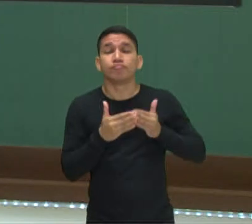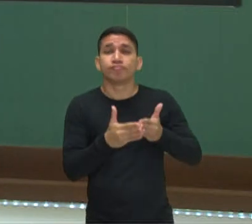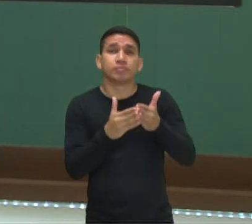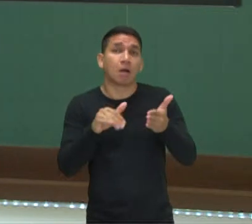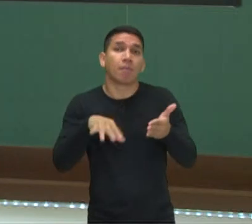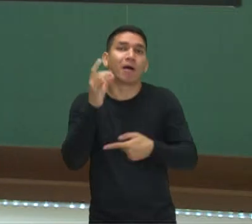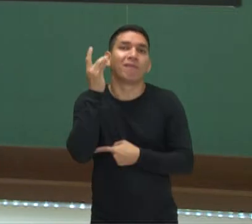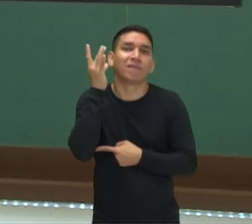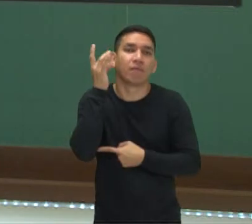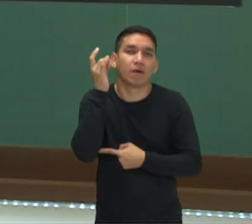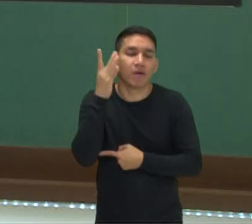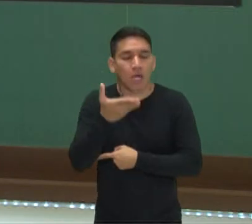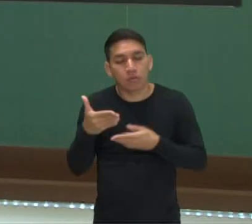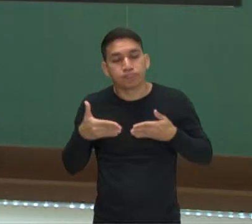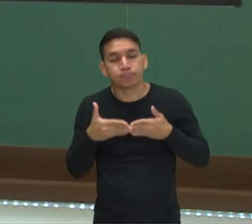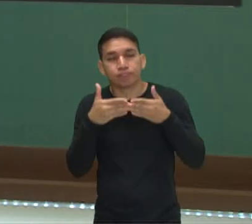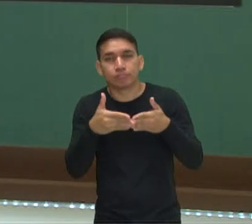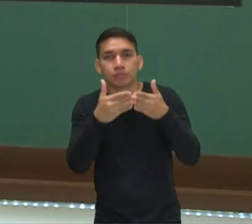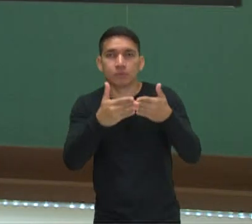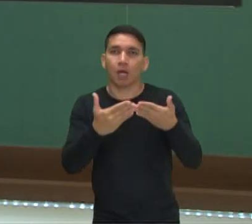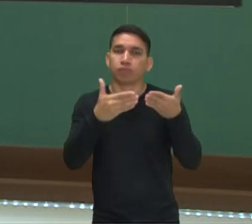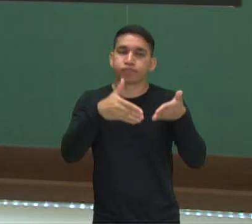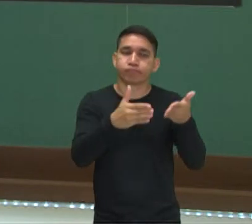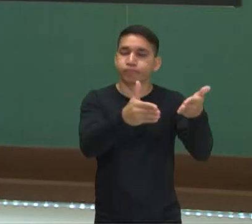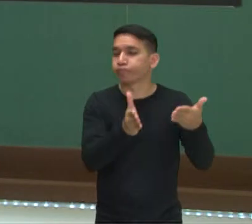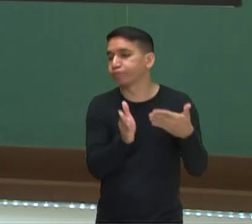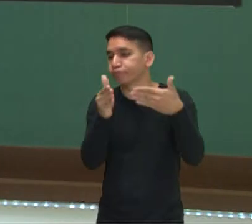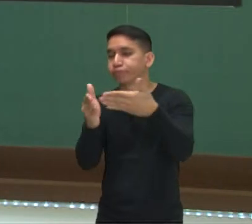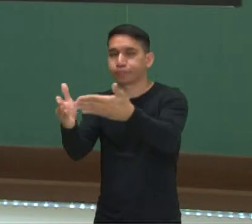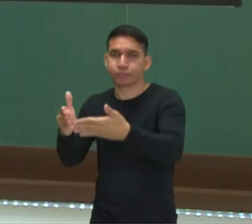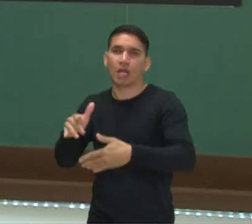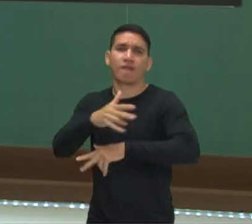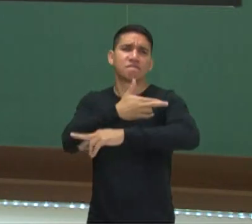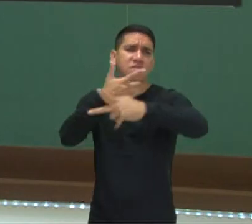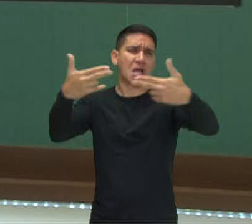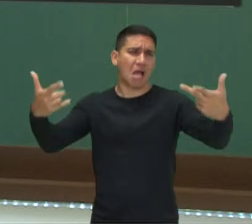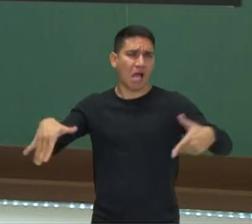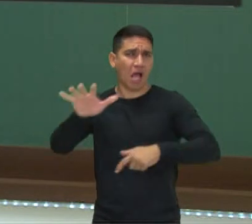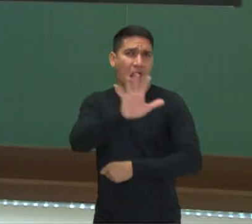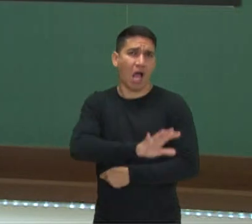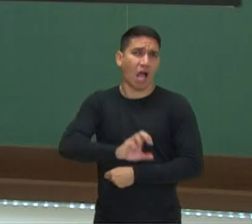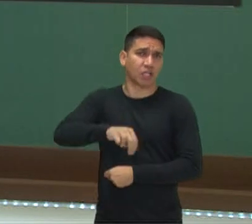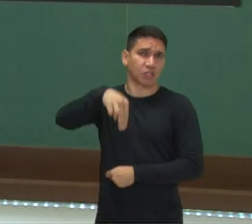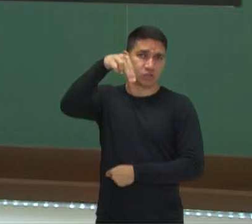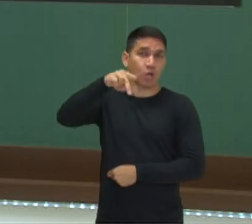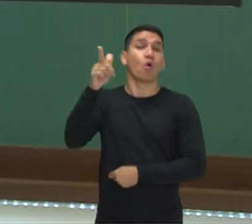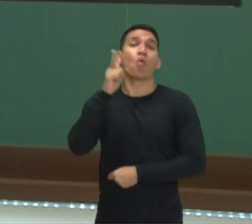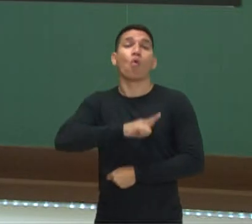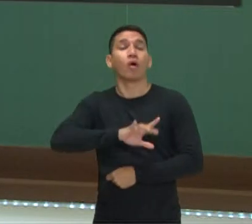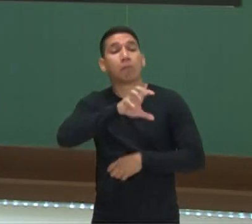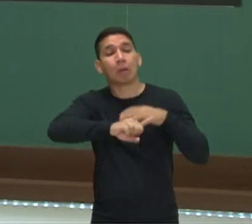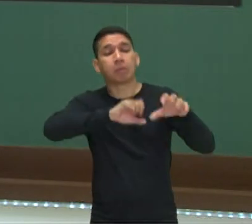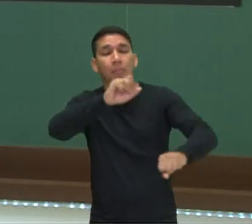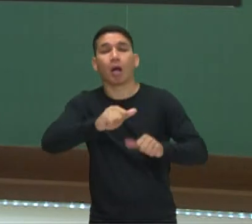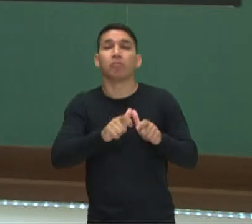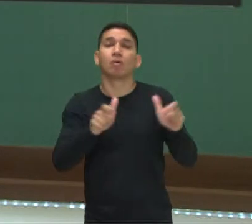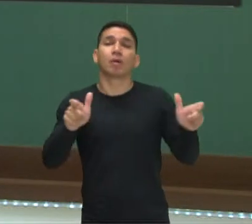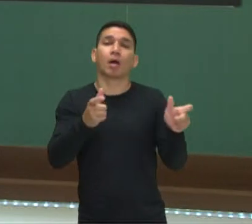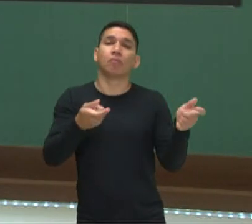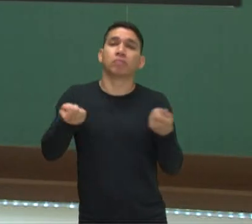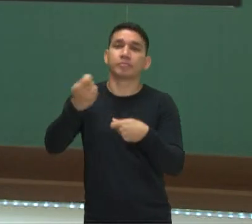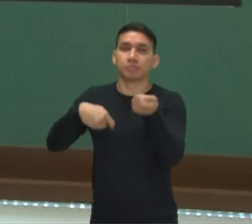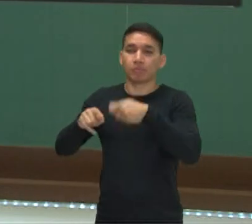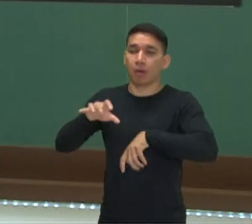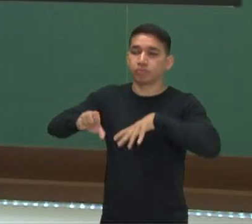mais fácil de circular na região norte ali, em diferentes áreas. E aí eles conseguem explorar e ampliar as suas áreas